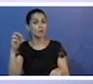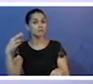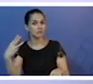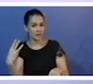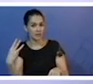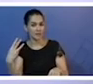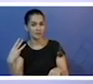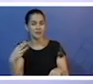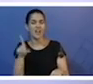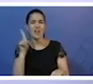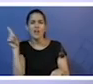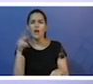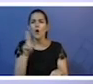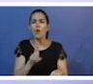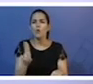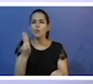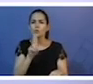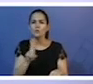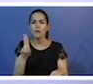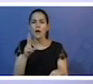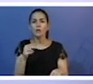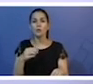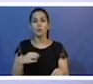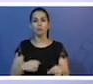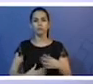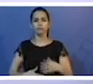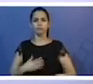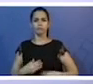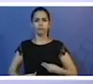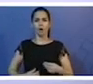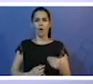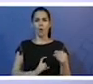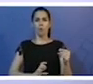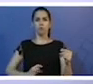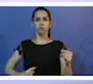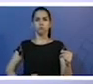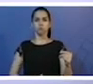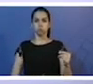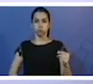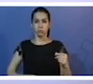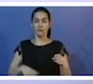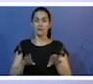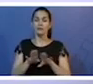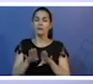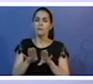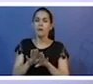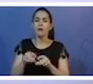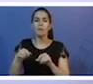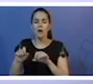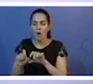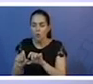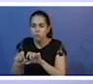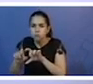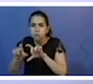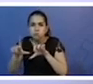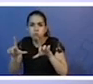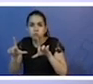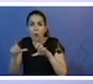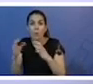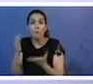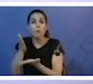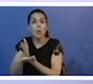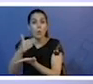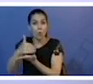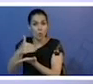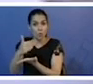NaHCO3, que é utilizado como antiácido estomacal, e também fermento para massas, como bolos e pães. E na